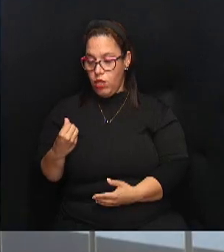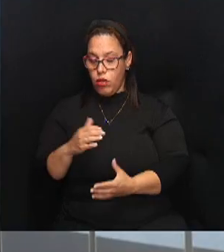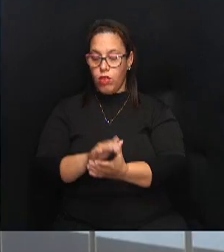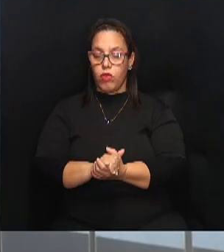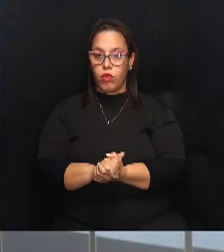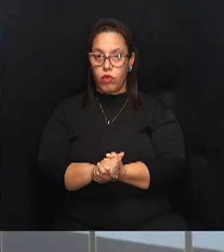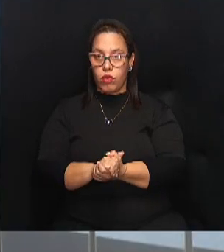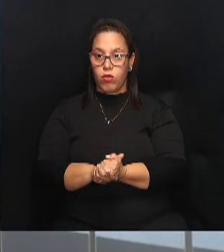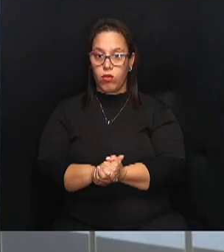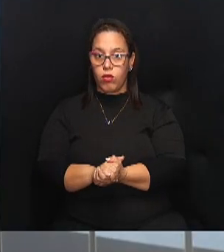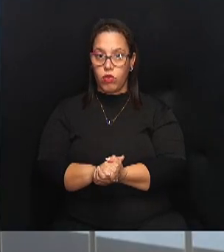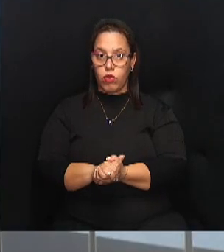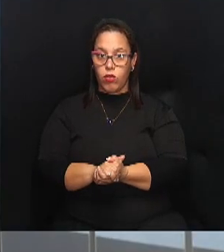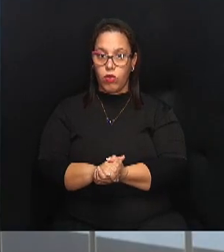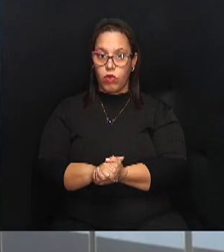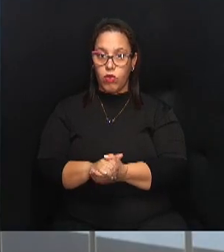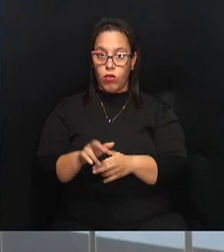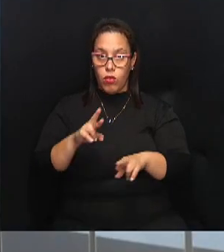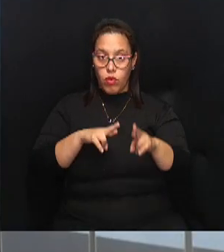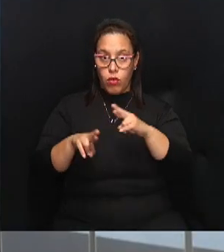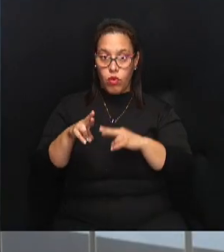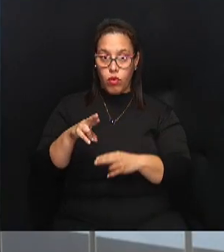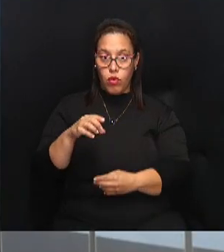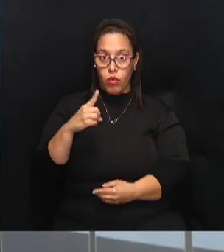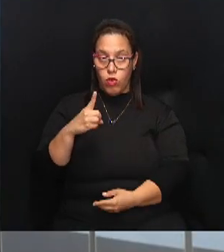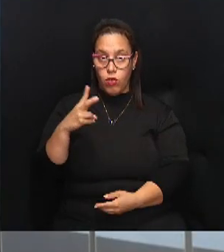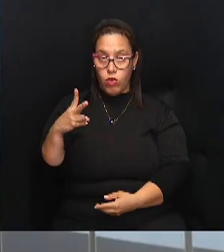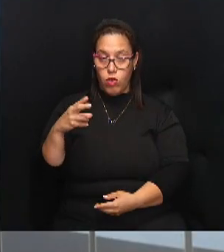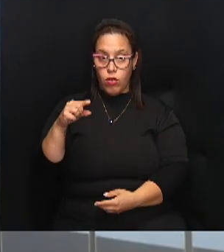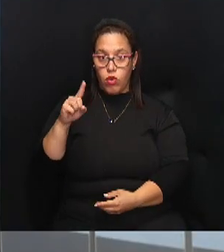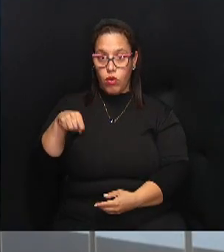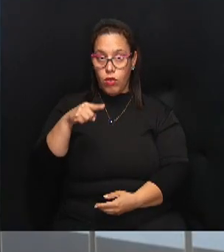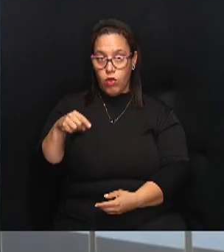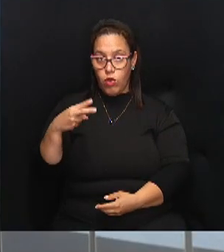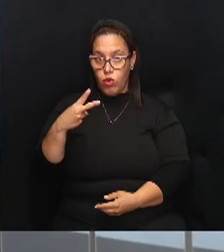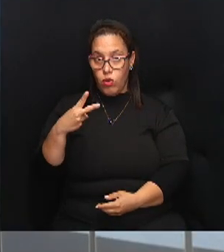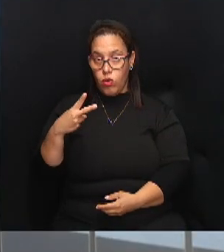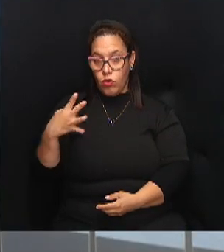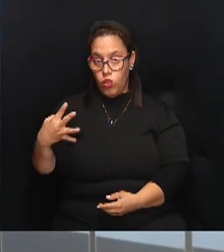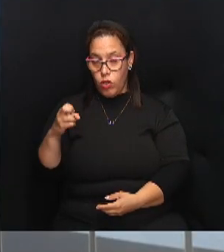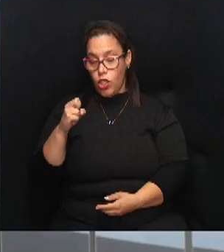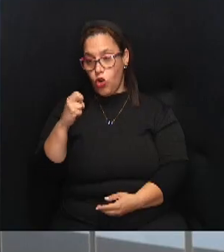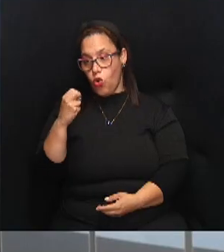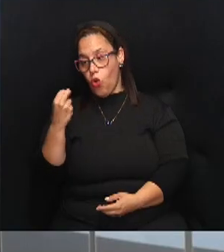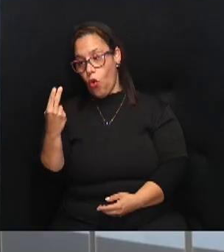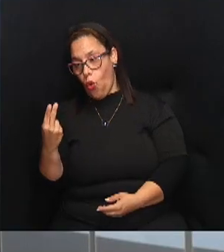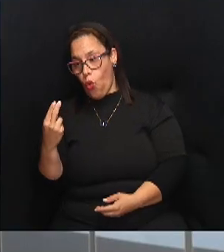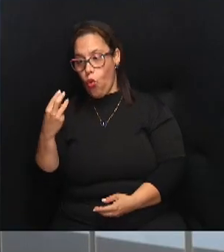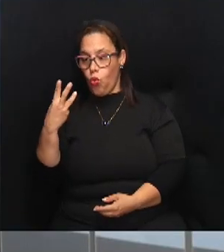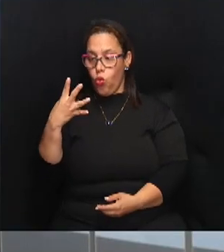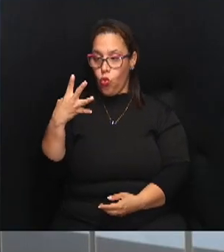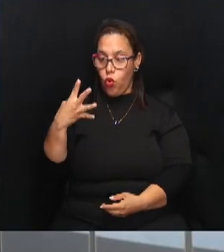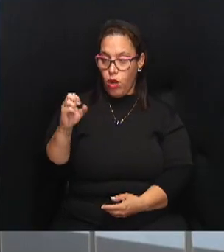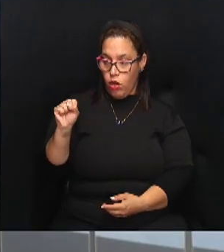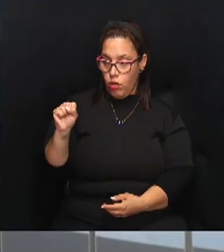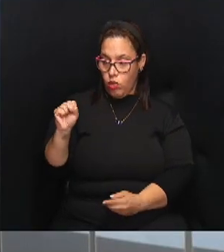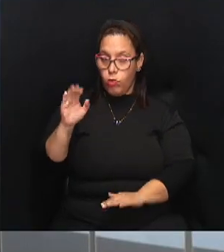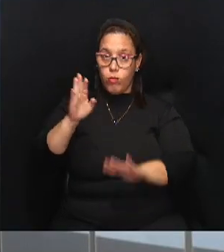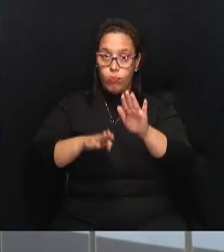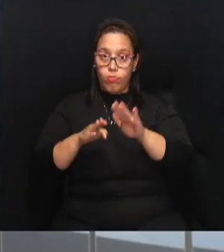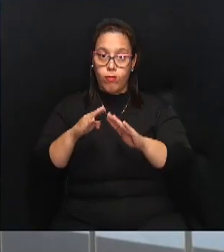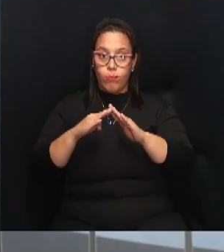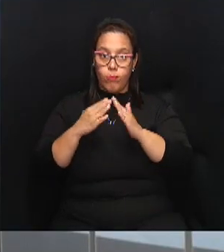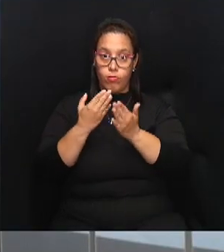O rádio patrulhamento é 12/24, 12/48. Então depende da modalidade. A ronda